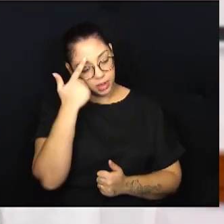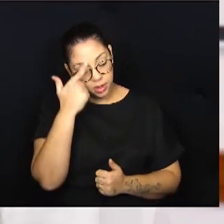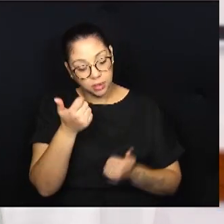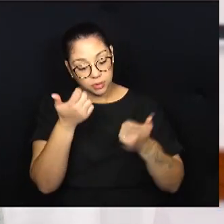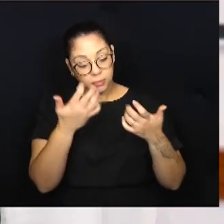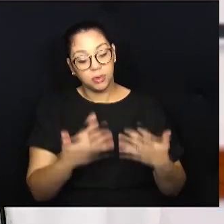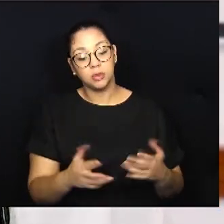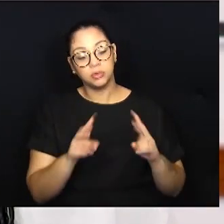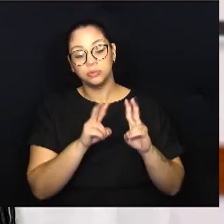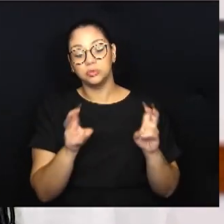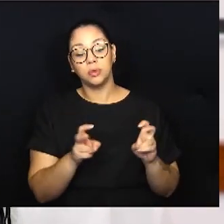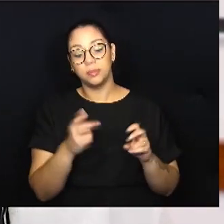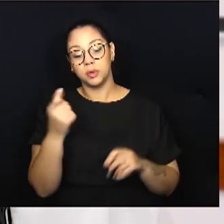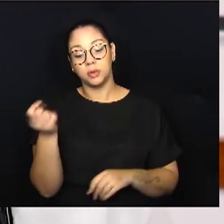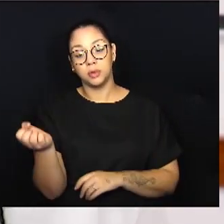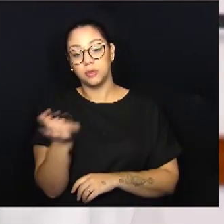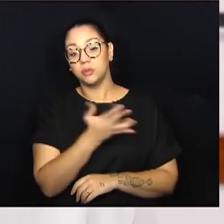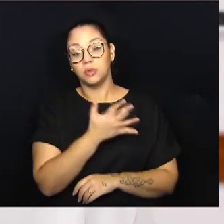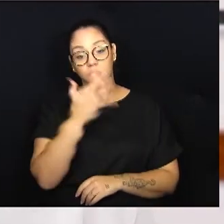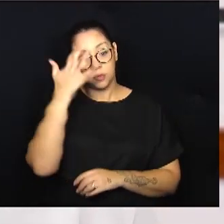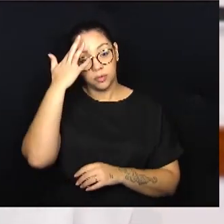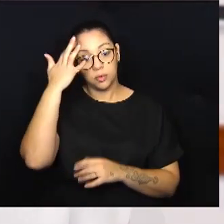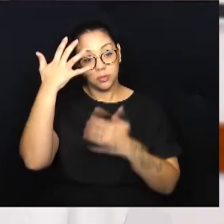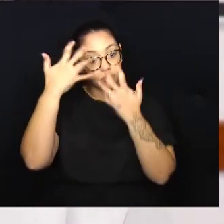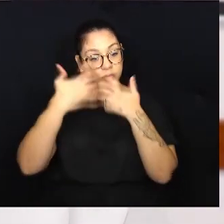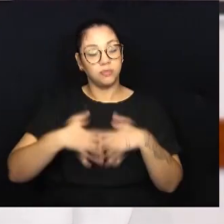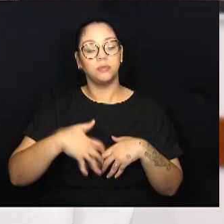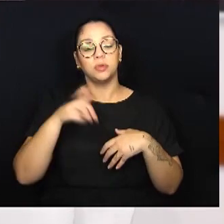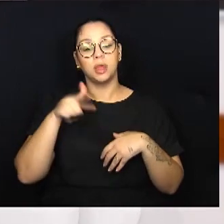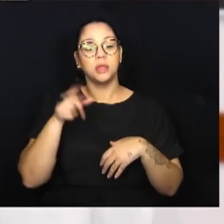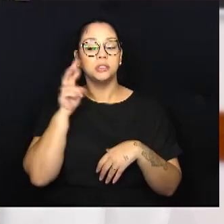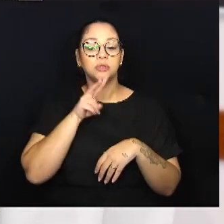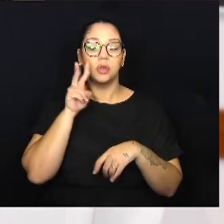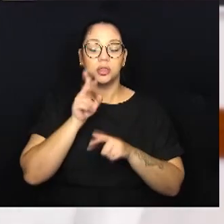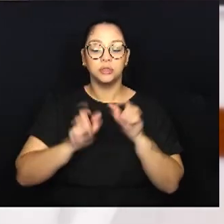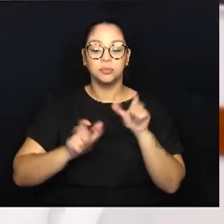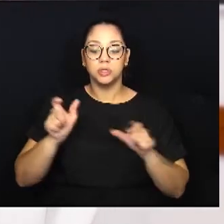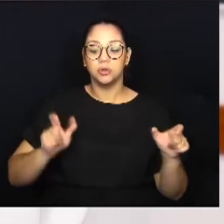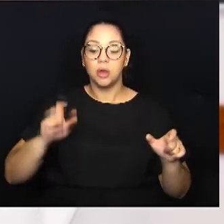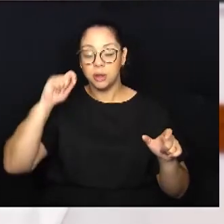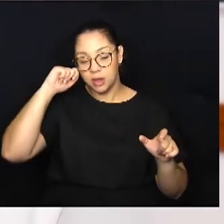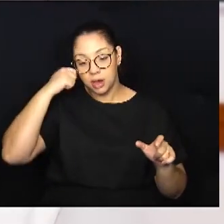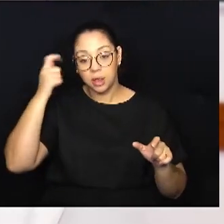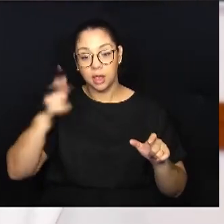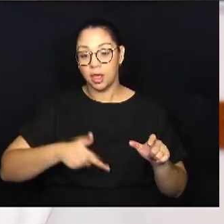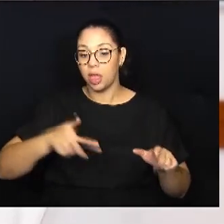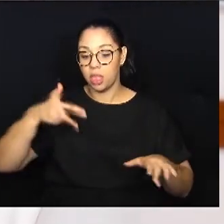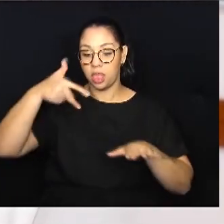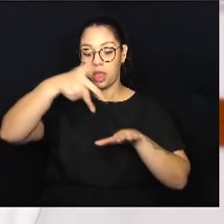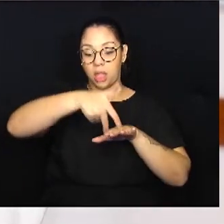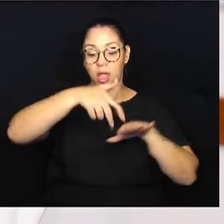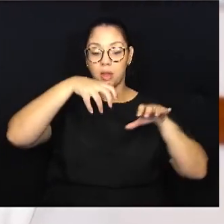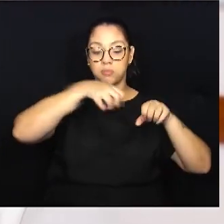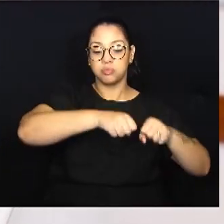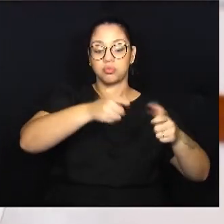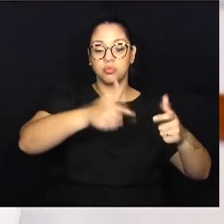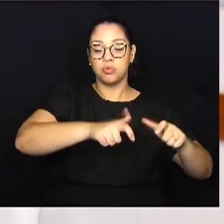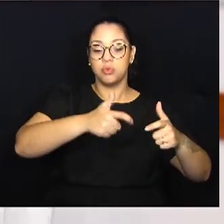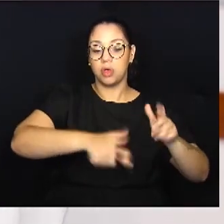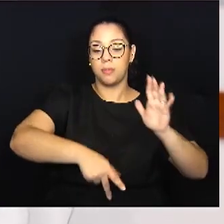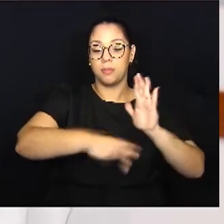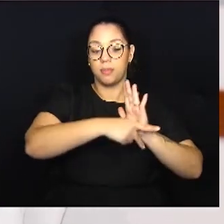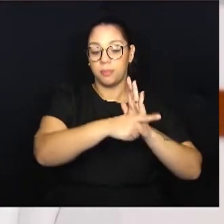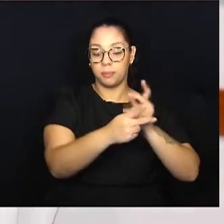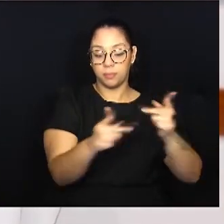esse novo pensamento, né, da história dessas pessoas negras e da ocupação dos espaços dela e da forma como elas